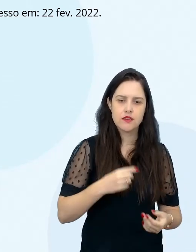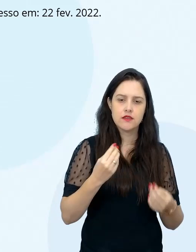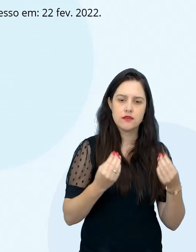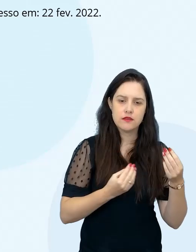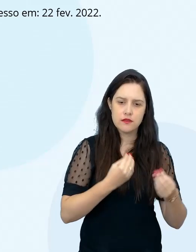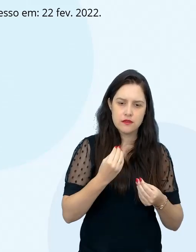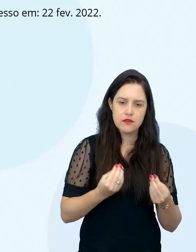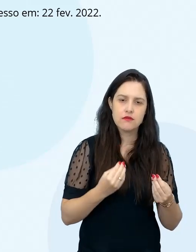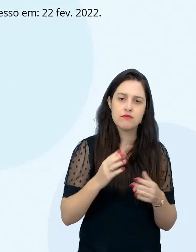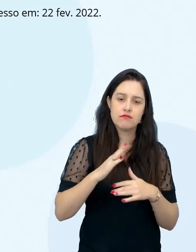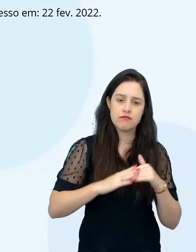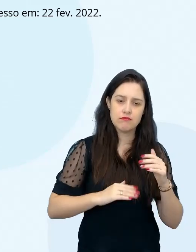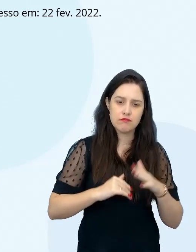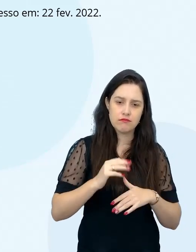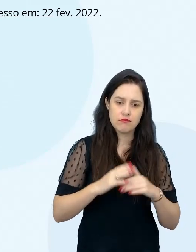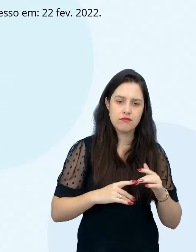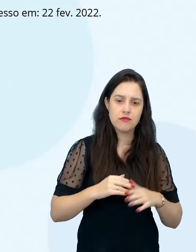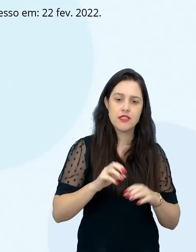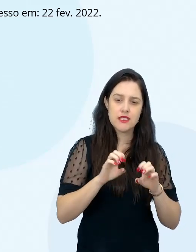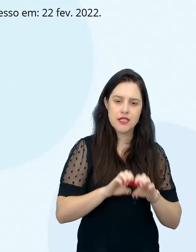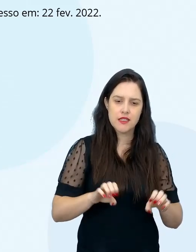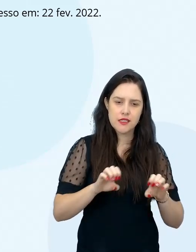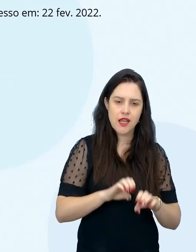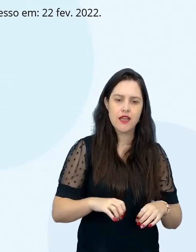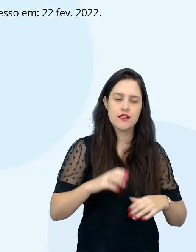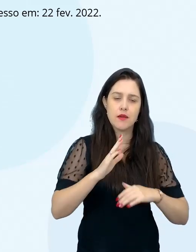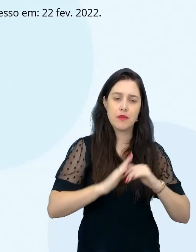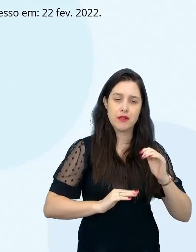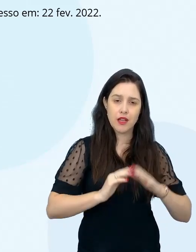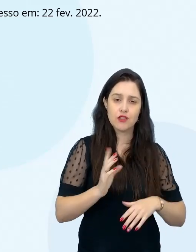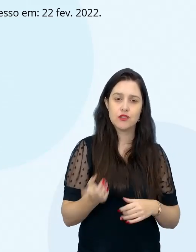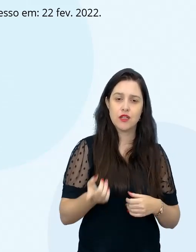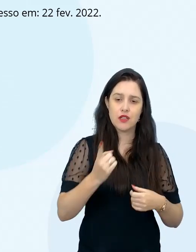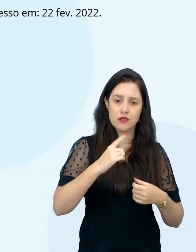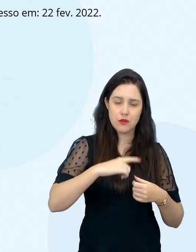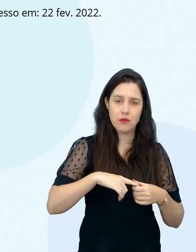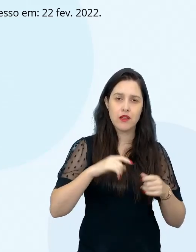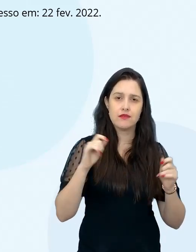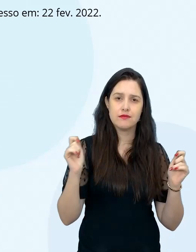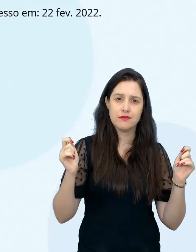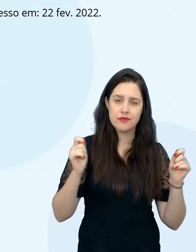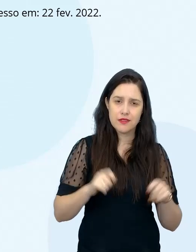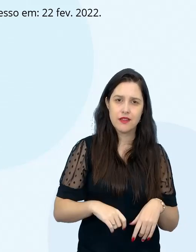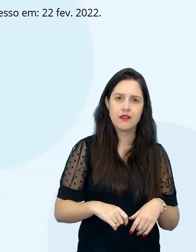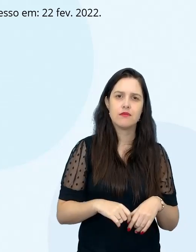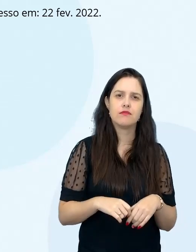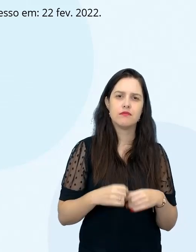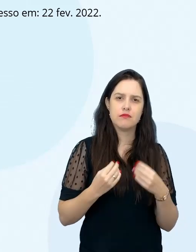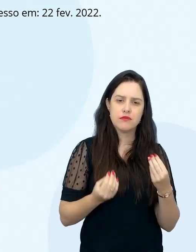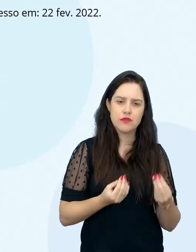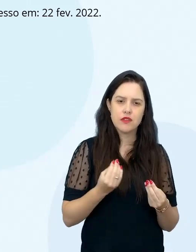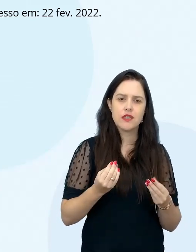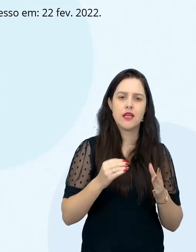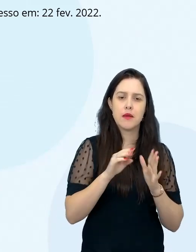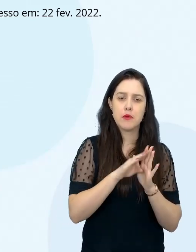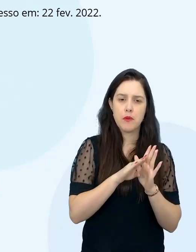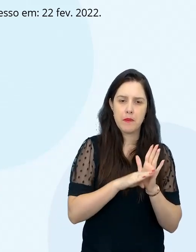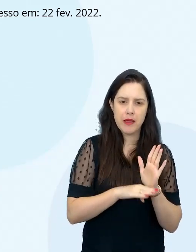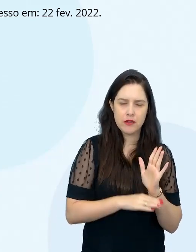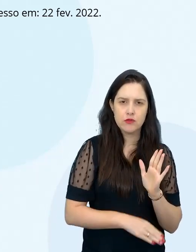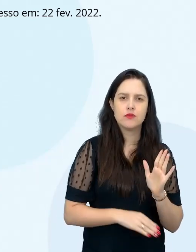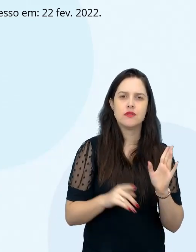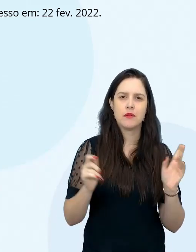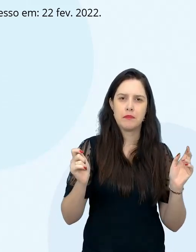planilha das habilidades essenciais e as de retomada. Vamos focar, então, aí na análise da de retomada, nesse desdobramento,